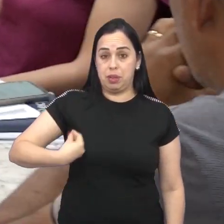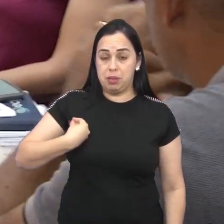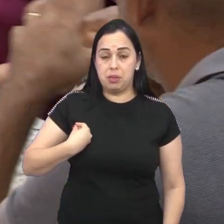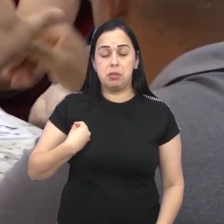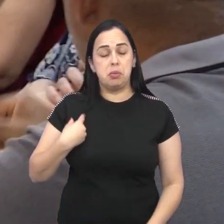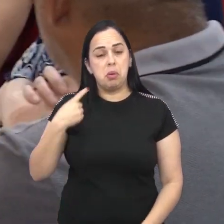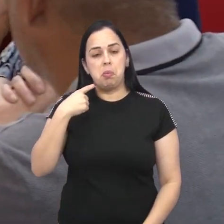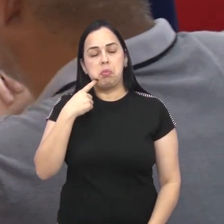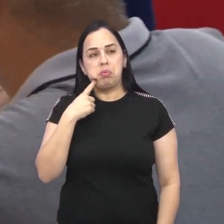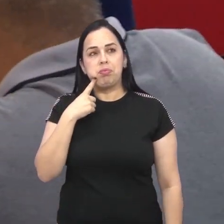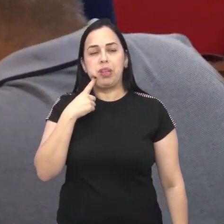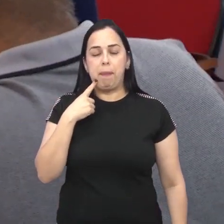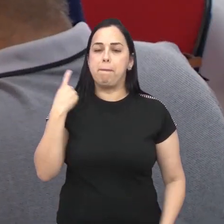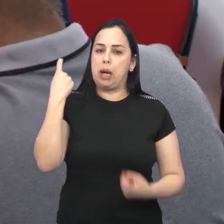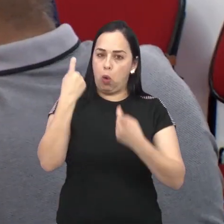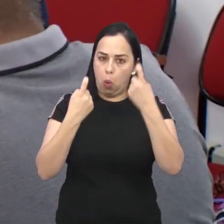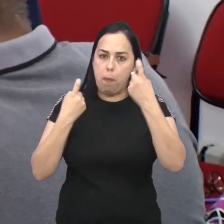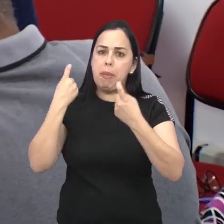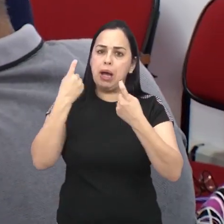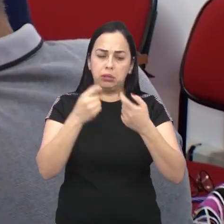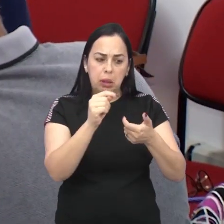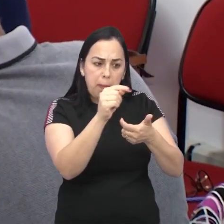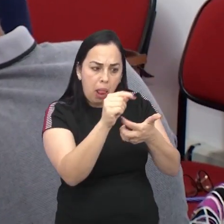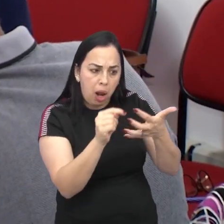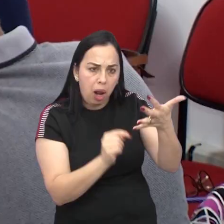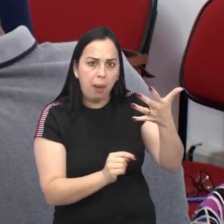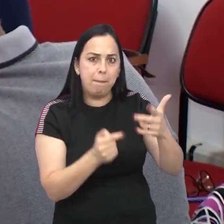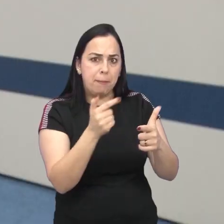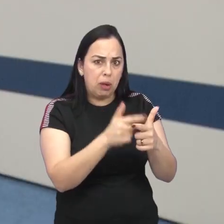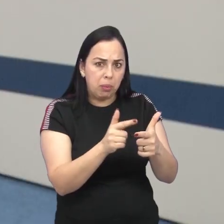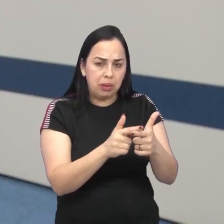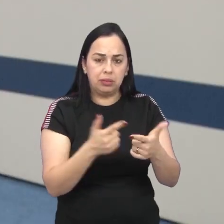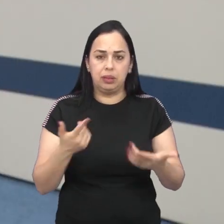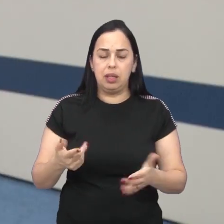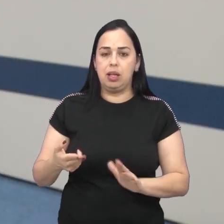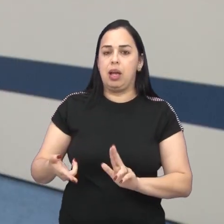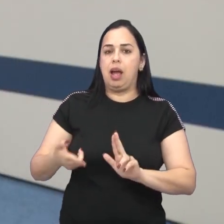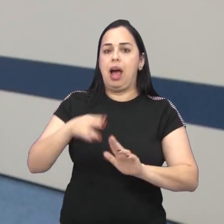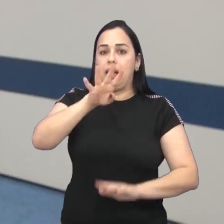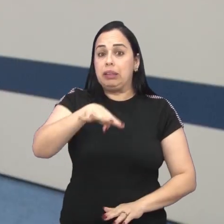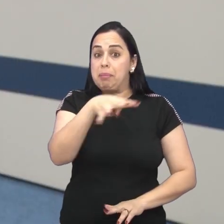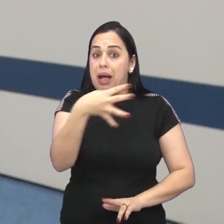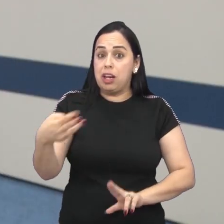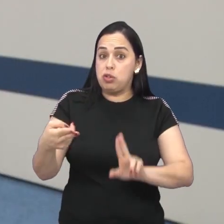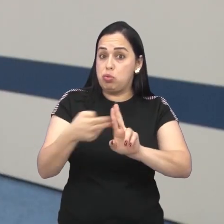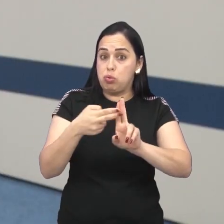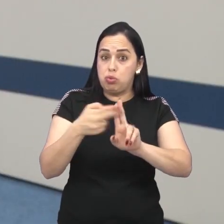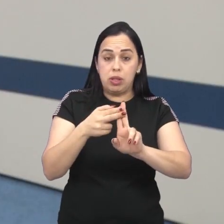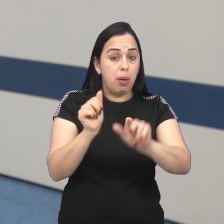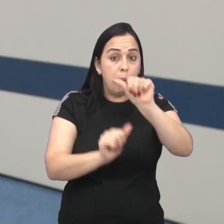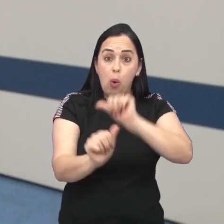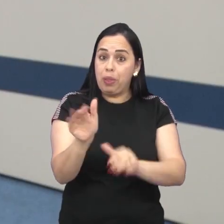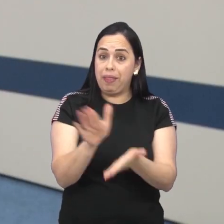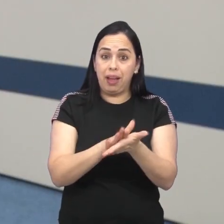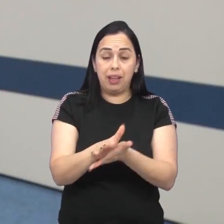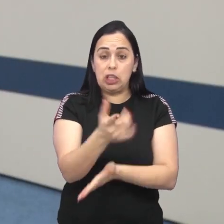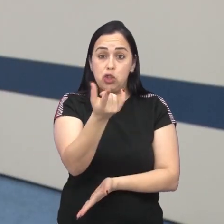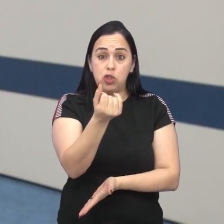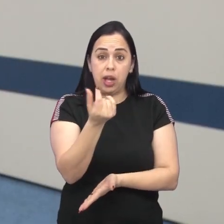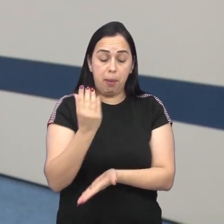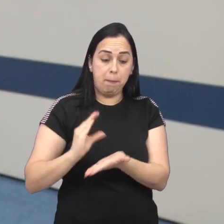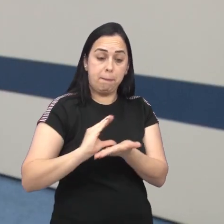presentes e demonstraram preocupação com os problemas apresentados. Tabela SUS que não tem reajuste há muitos